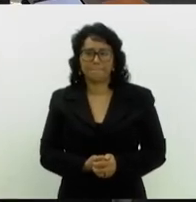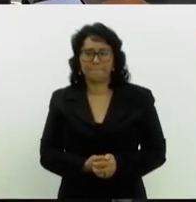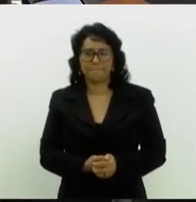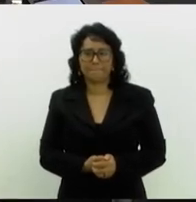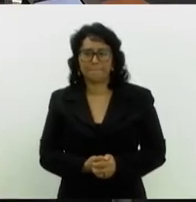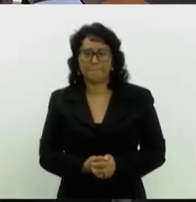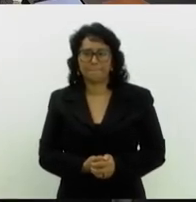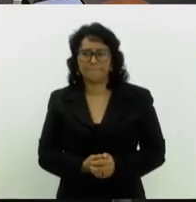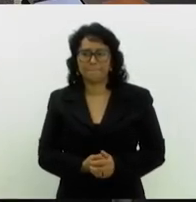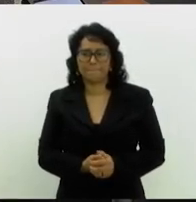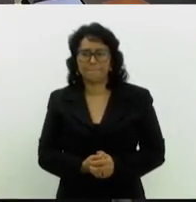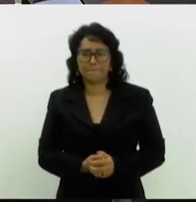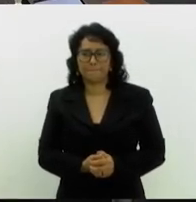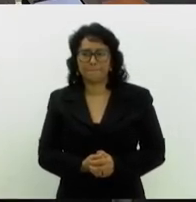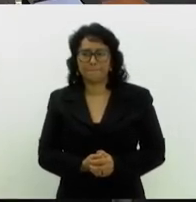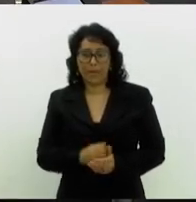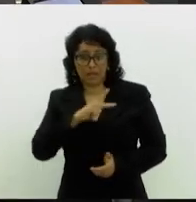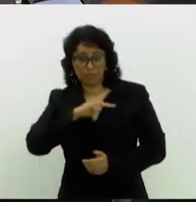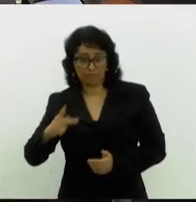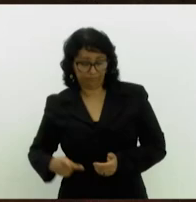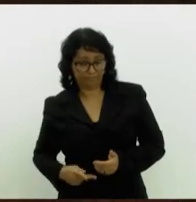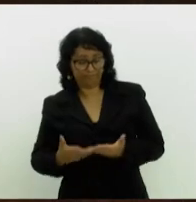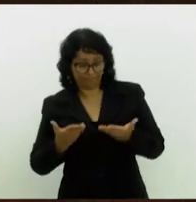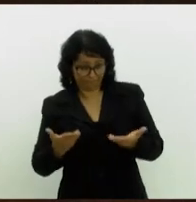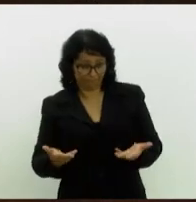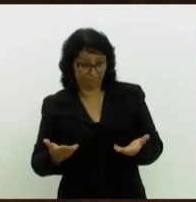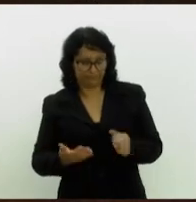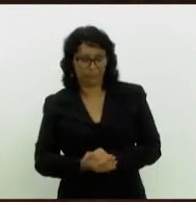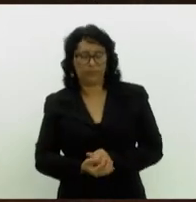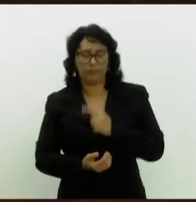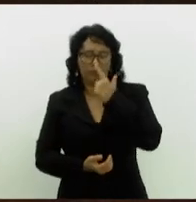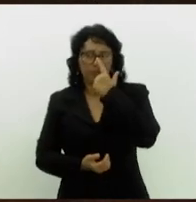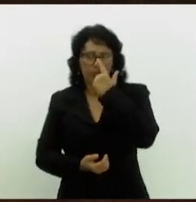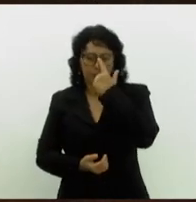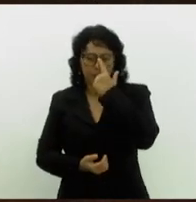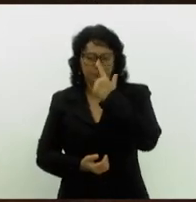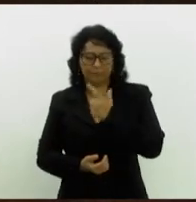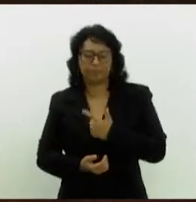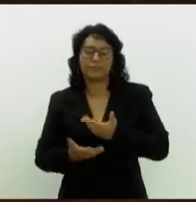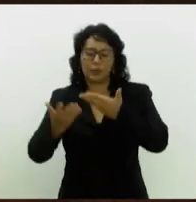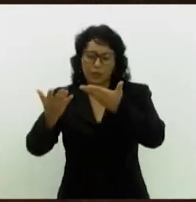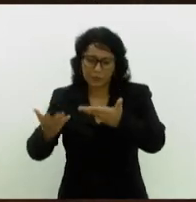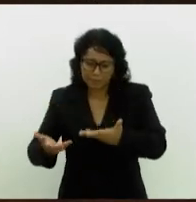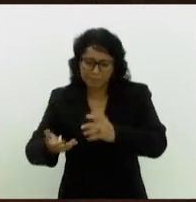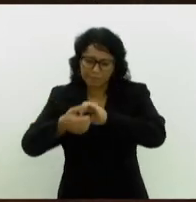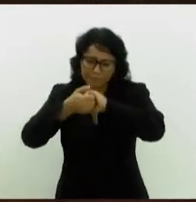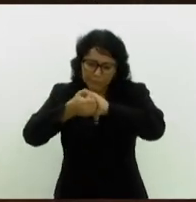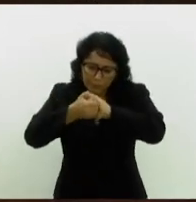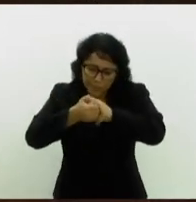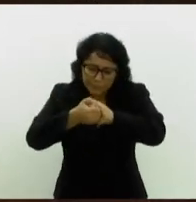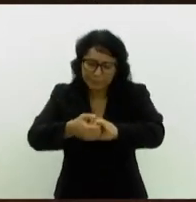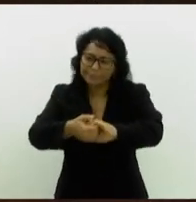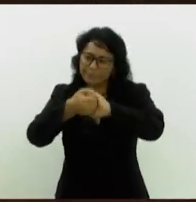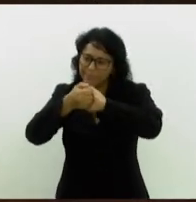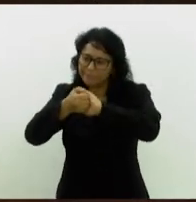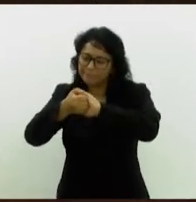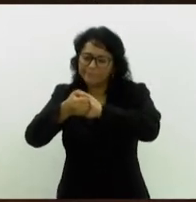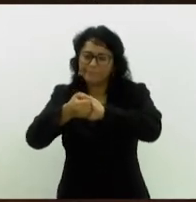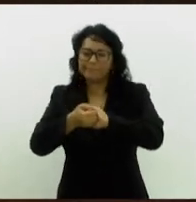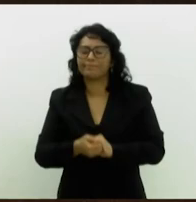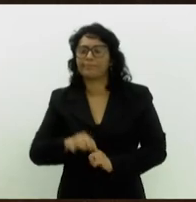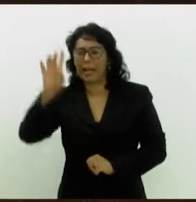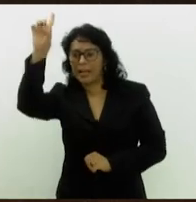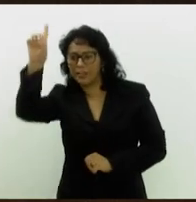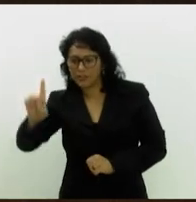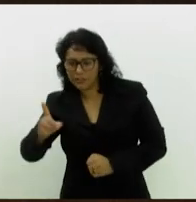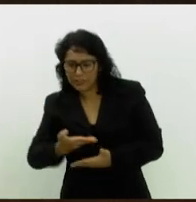Paulo senhora Presidente queria cumprimentar a Dire